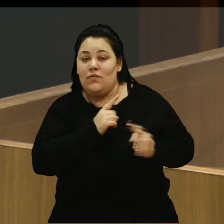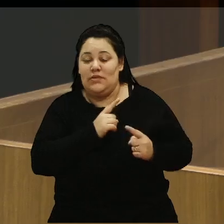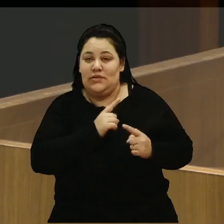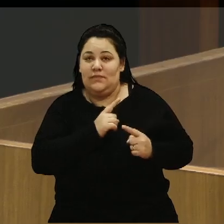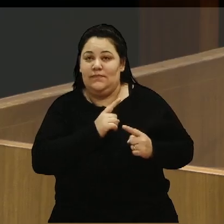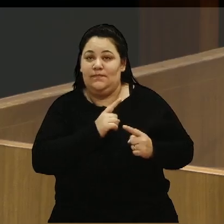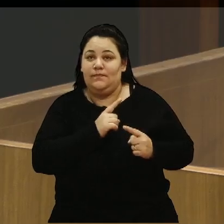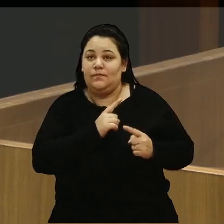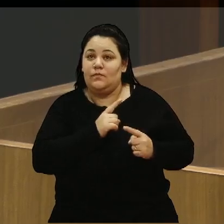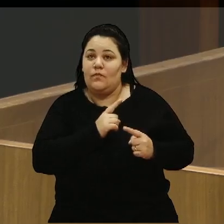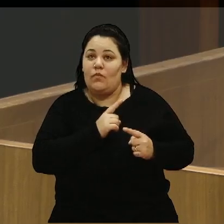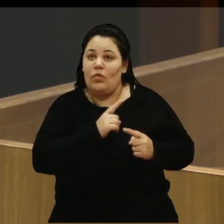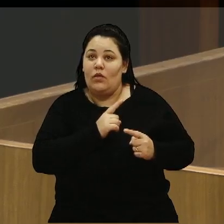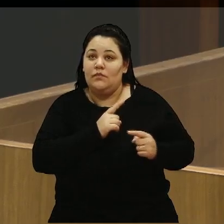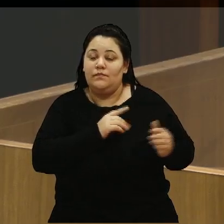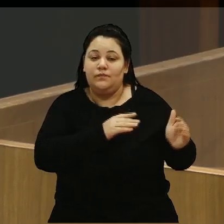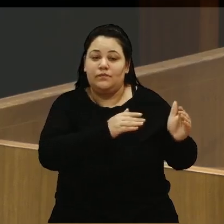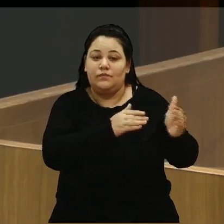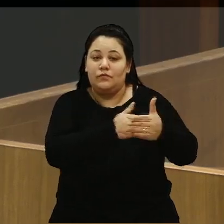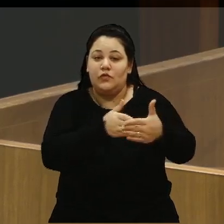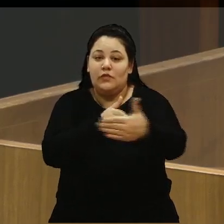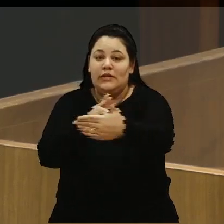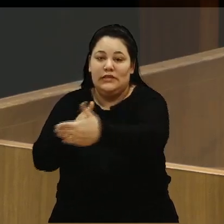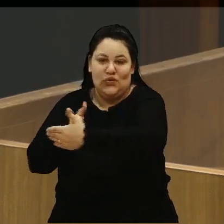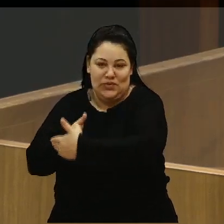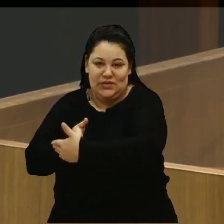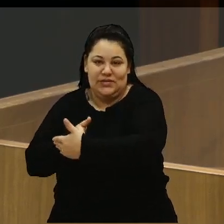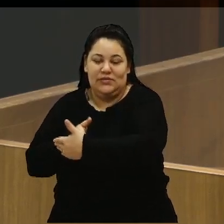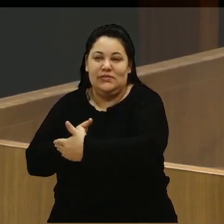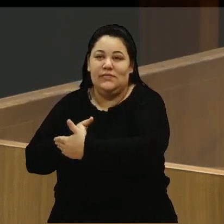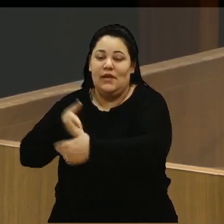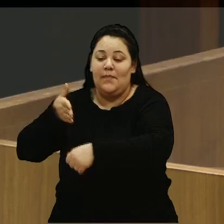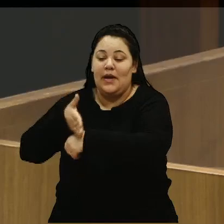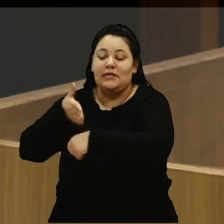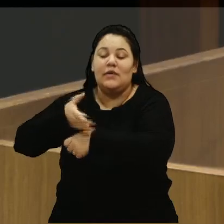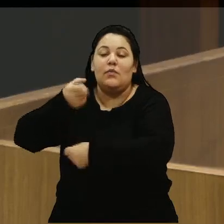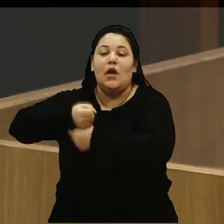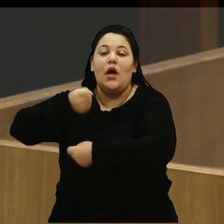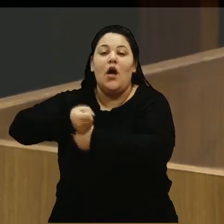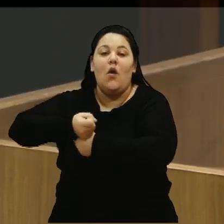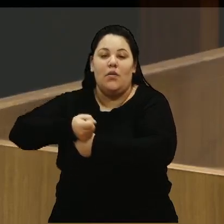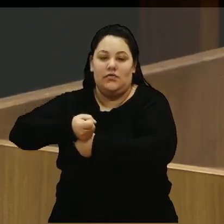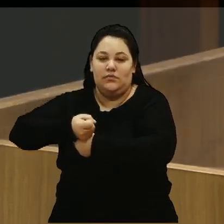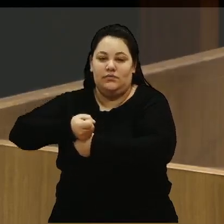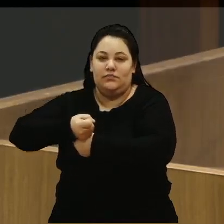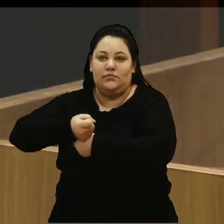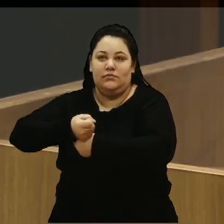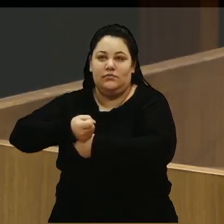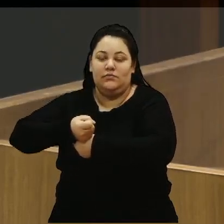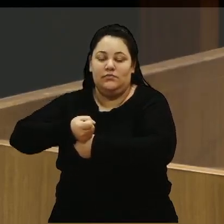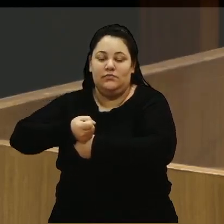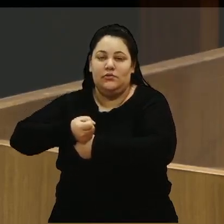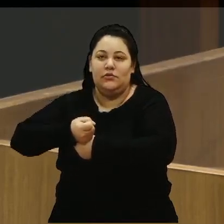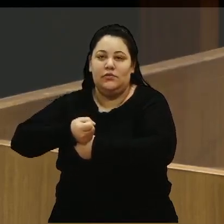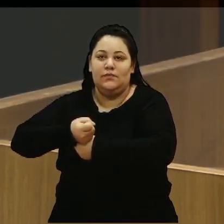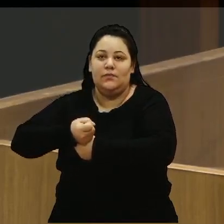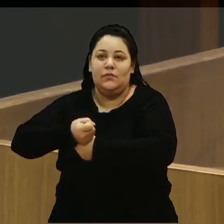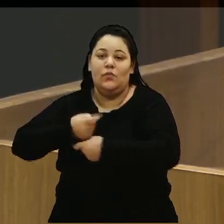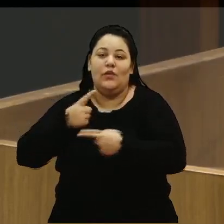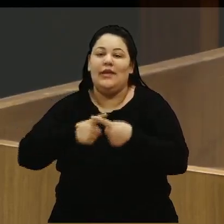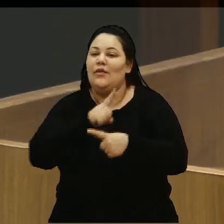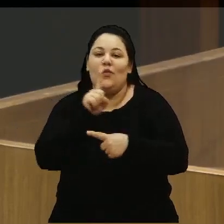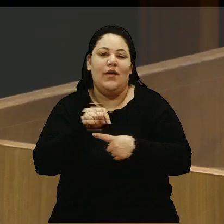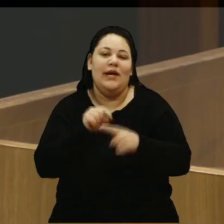contenções para estarem dentro do pacote de obras. Por quê? Porque não são simples contenções